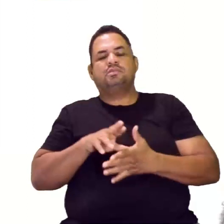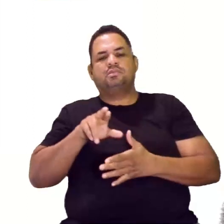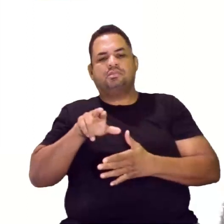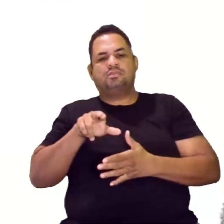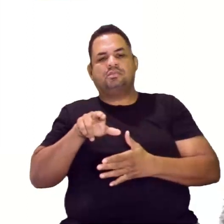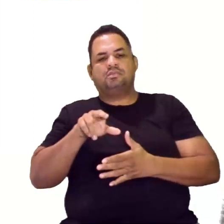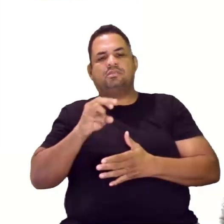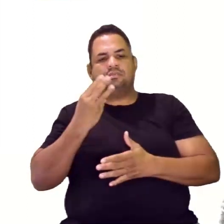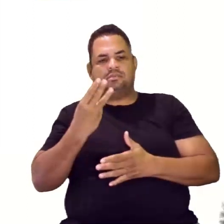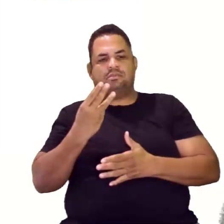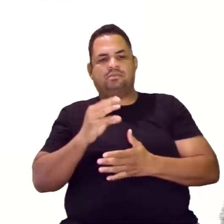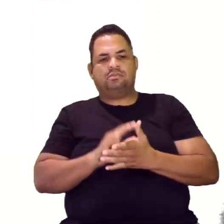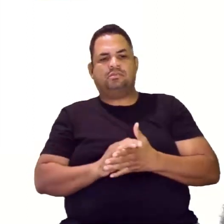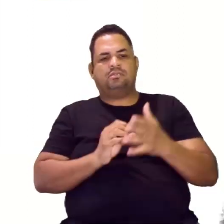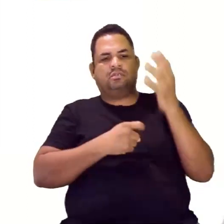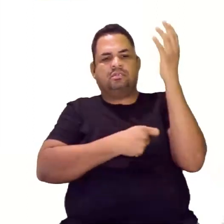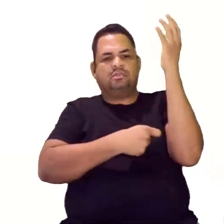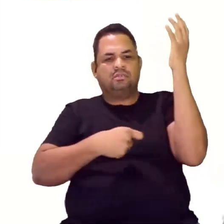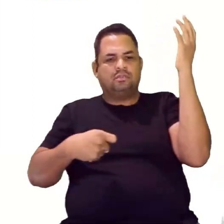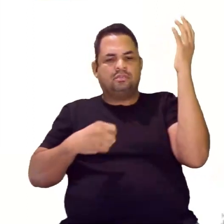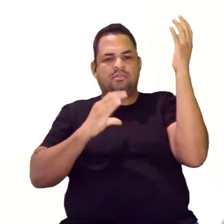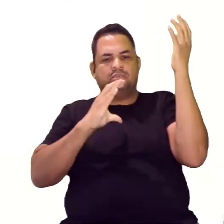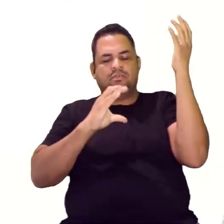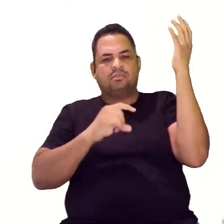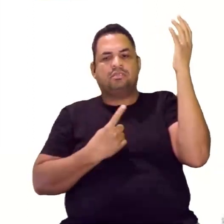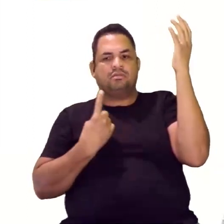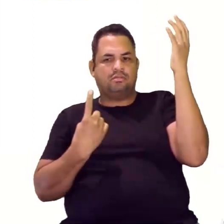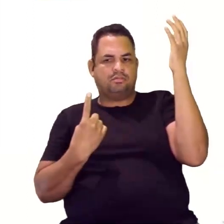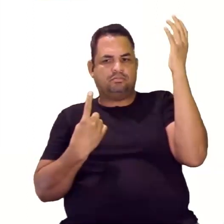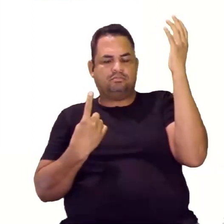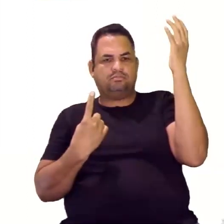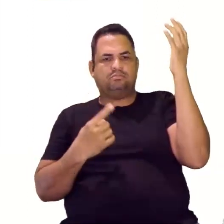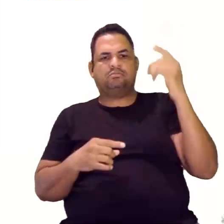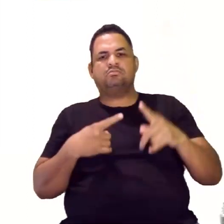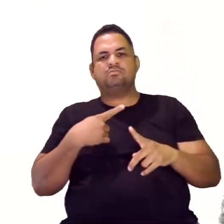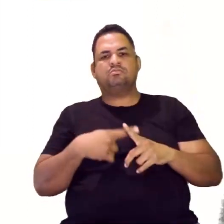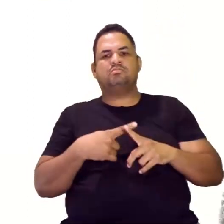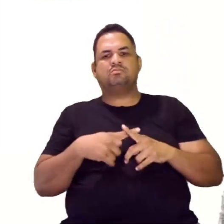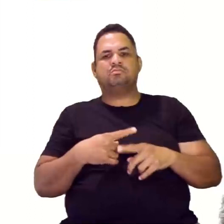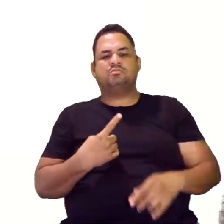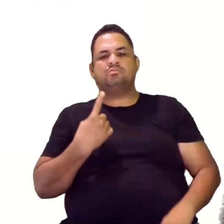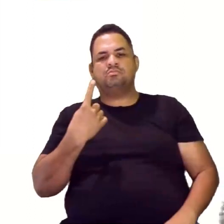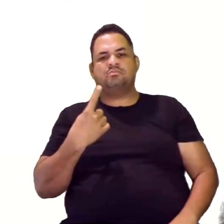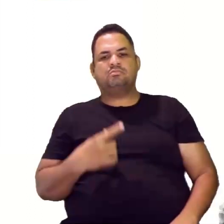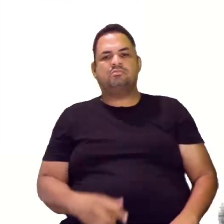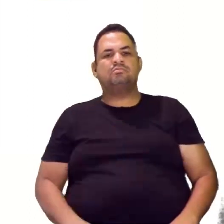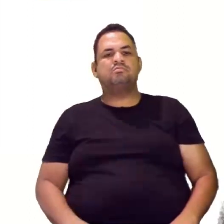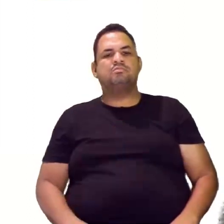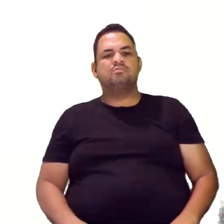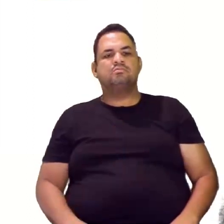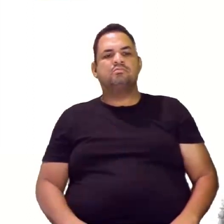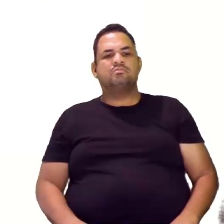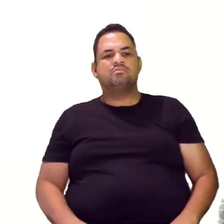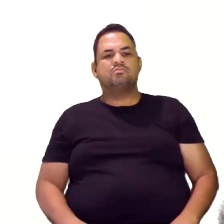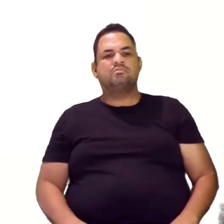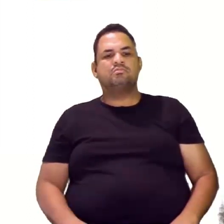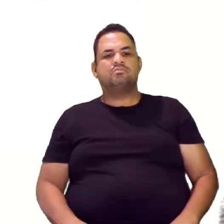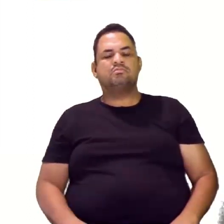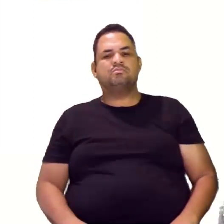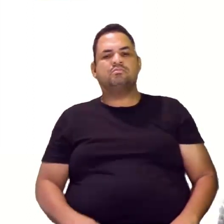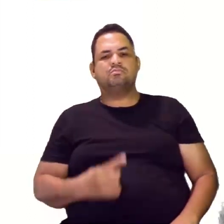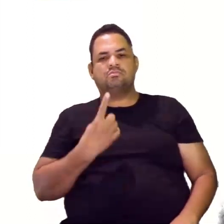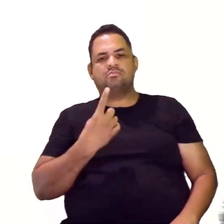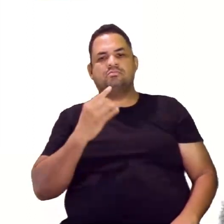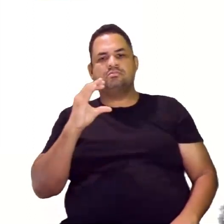certo a letra A. A abscissa de C é igual a 1? É, porque é o ponto que toca o eixo X. E ele toca no ponto